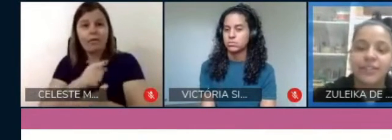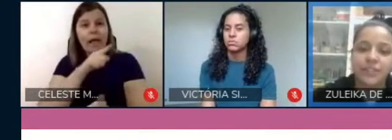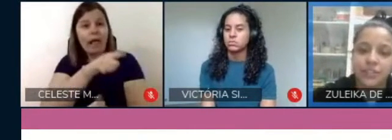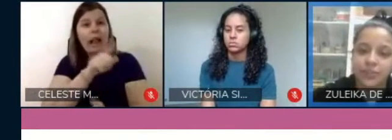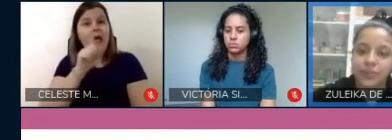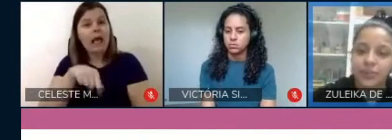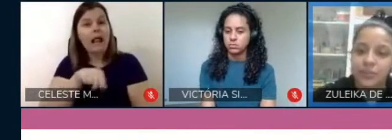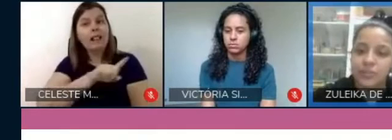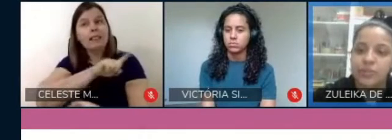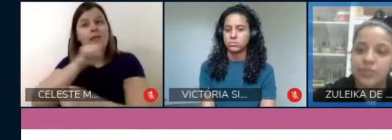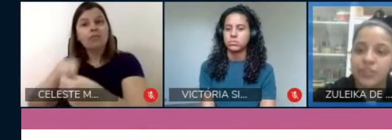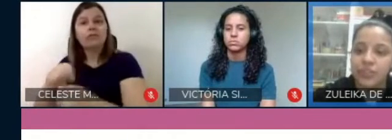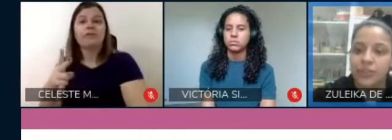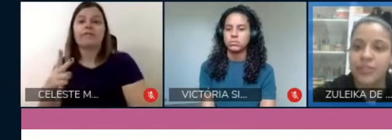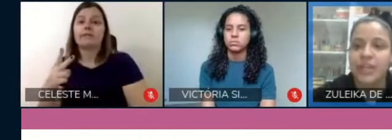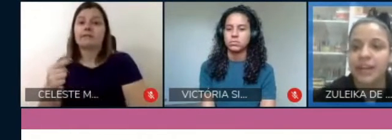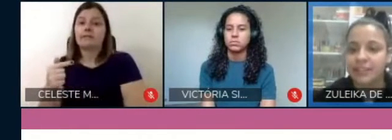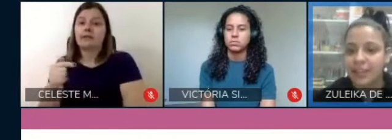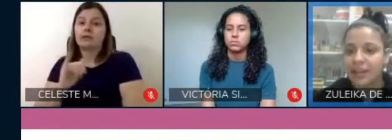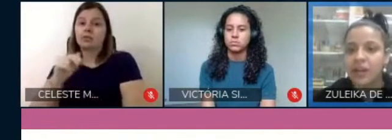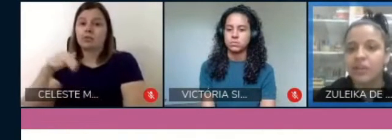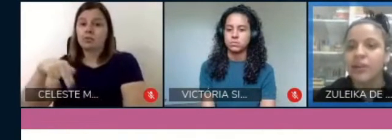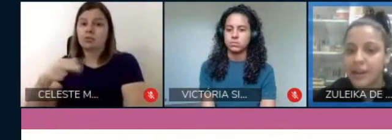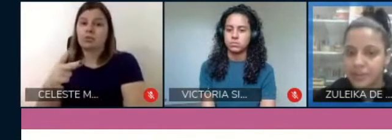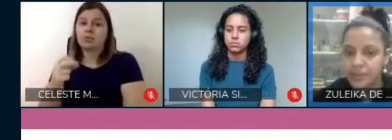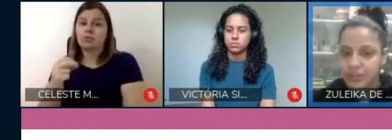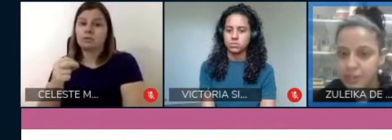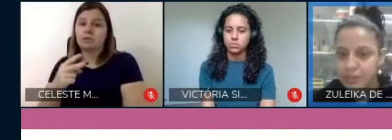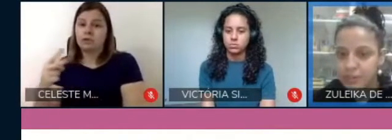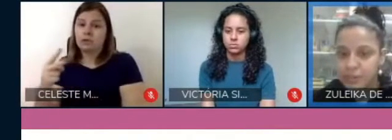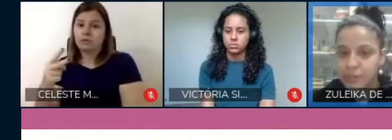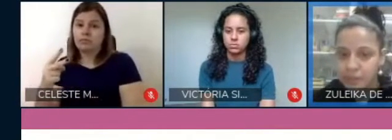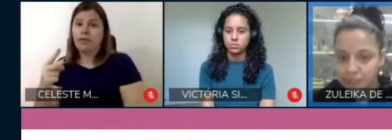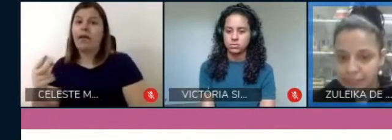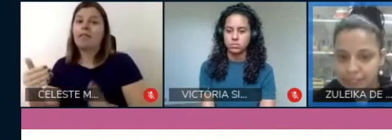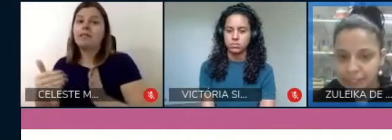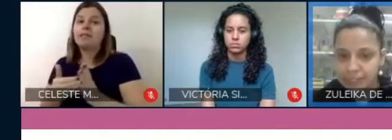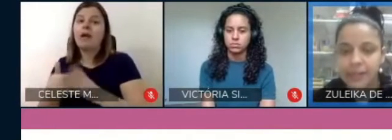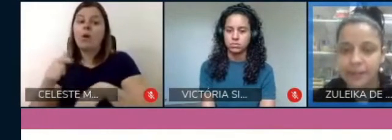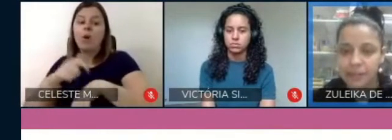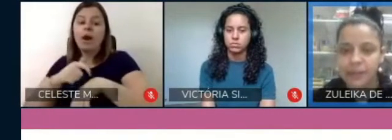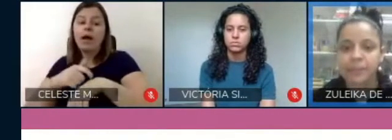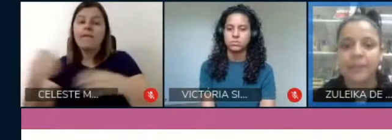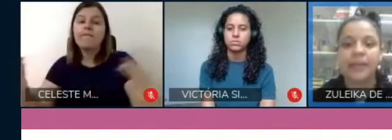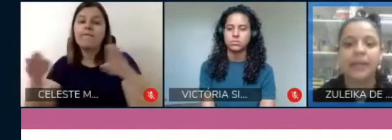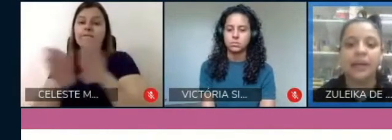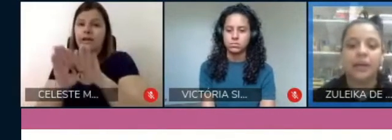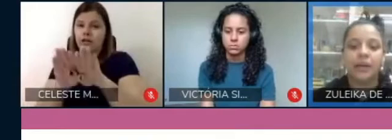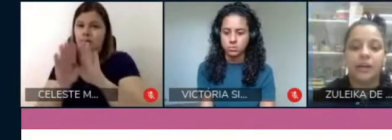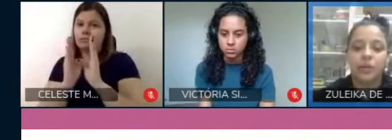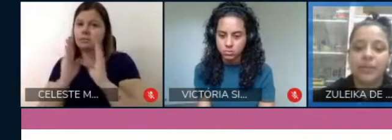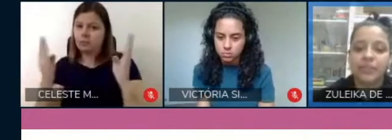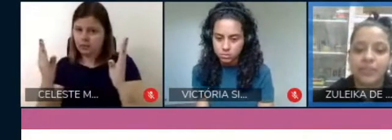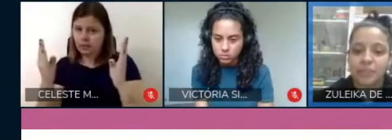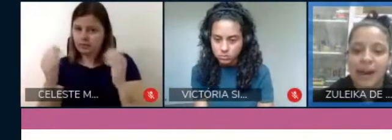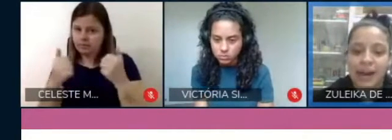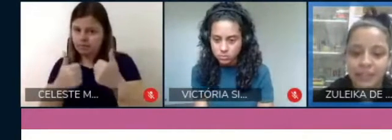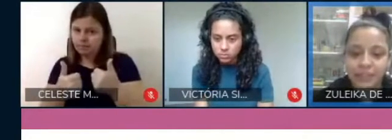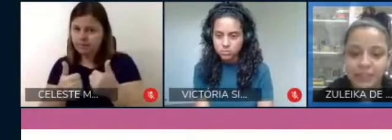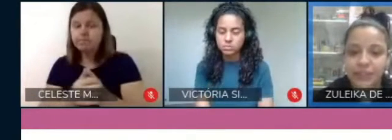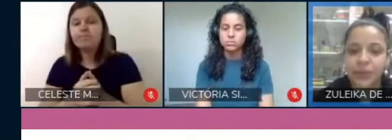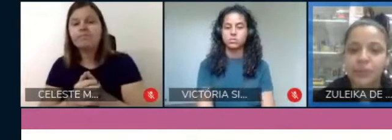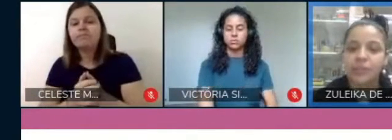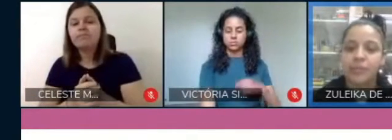dia 27 de junho de 2022 até o horário de fechamento da biblioteca. Tá bem? O livro